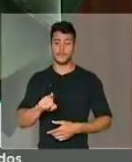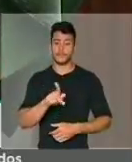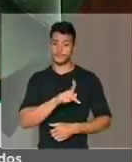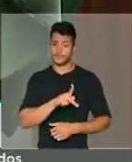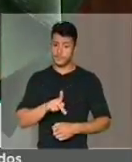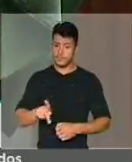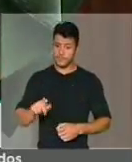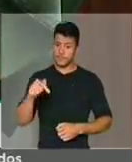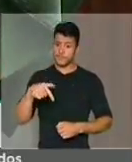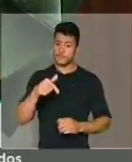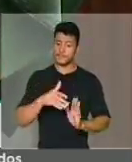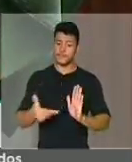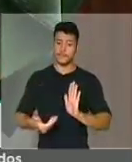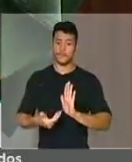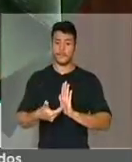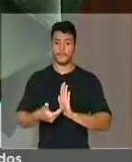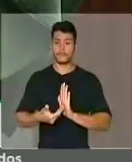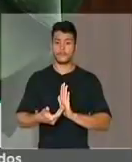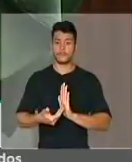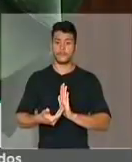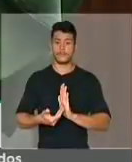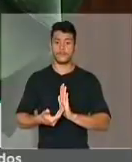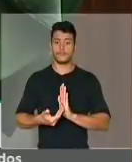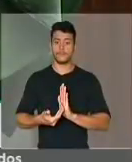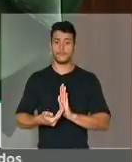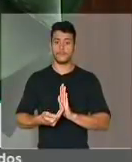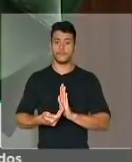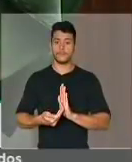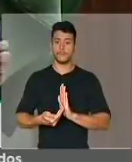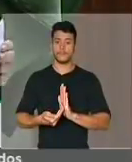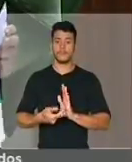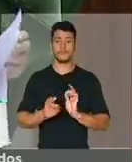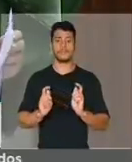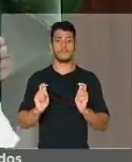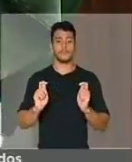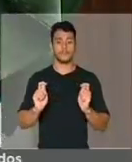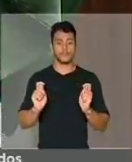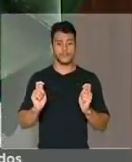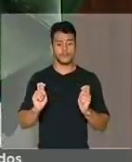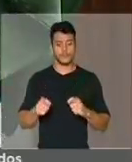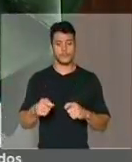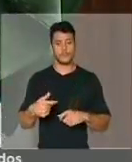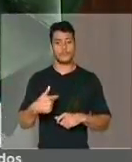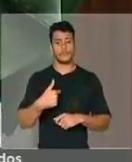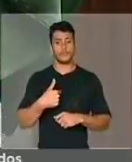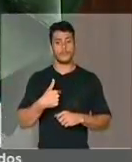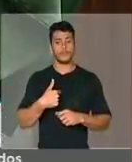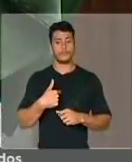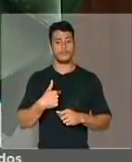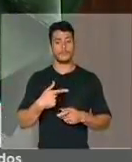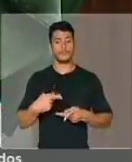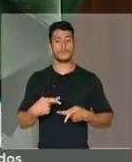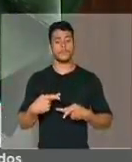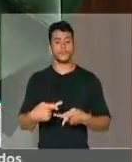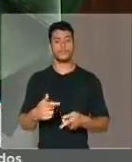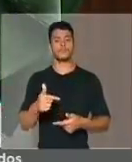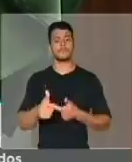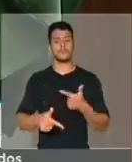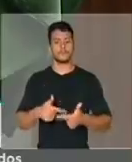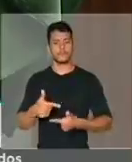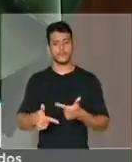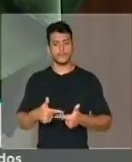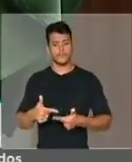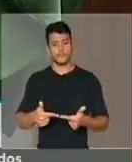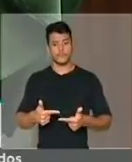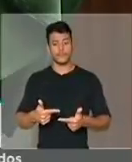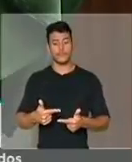presidente dessa casa, que me concedeu a honra de me convidar para essa tarefa